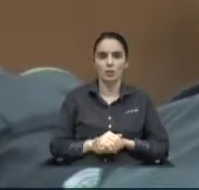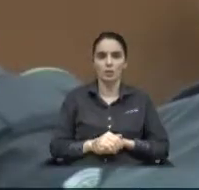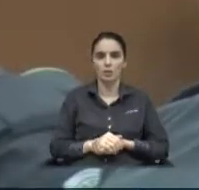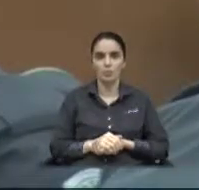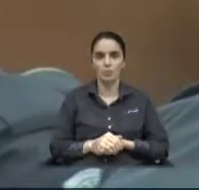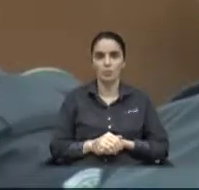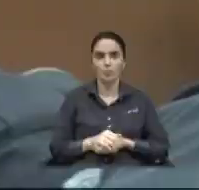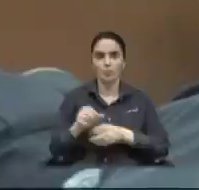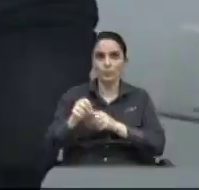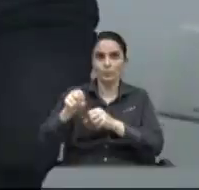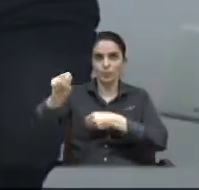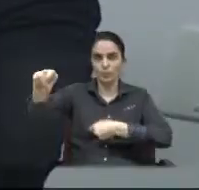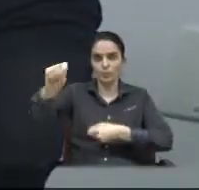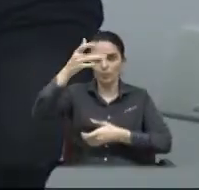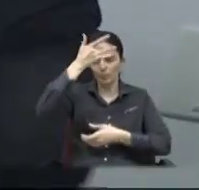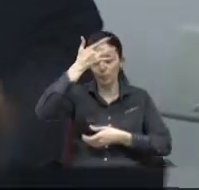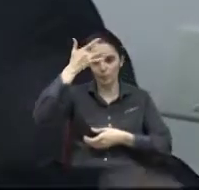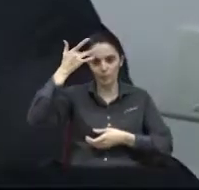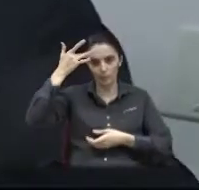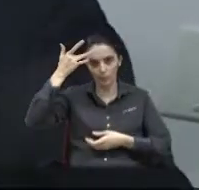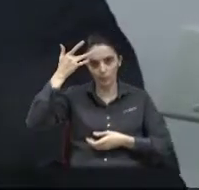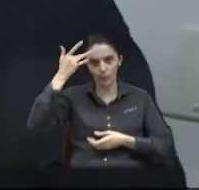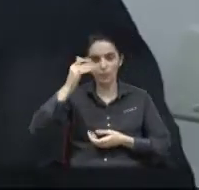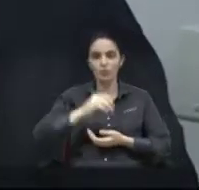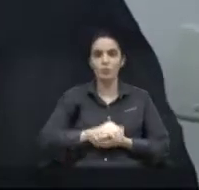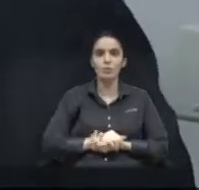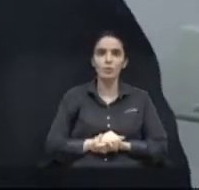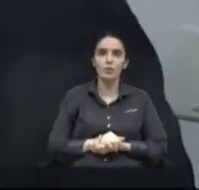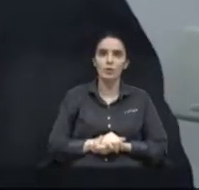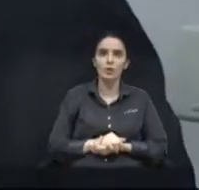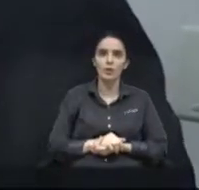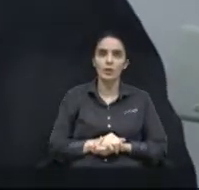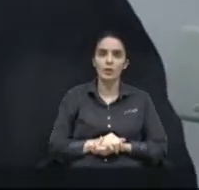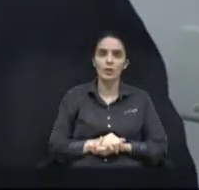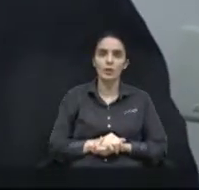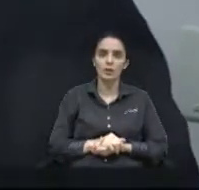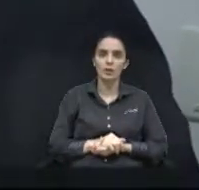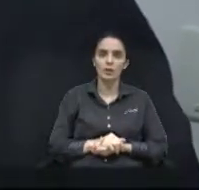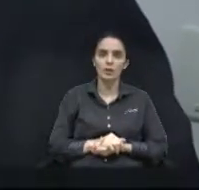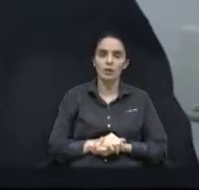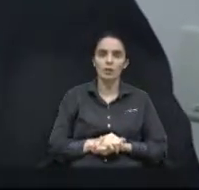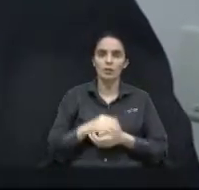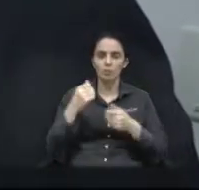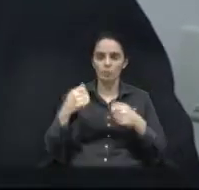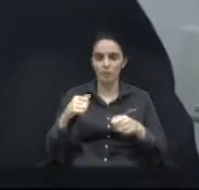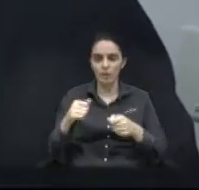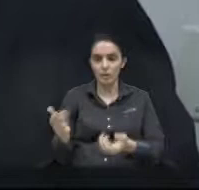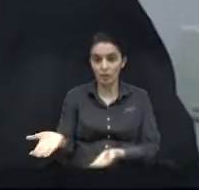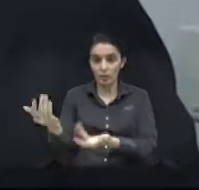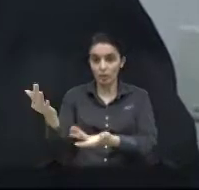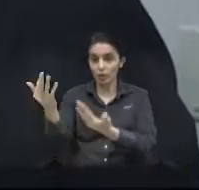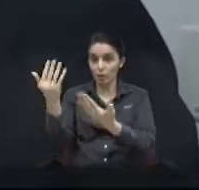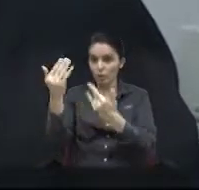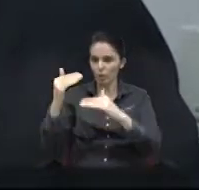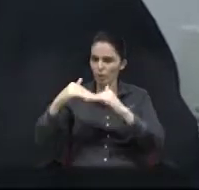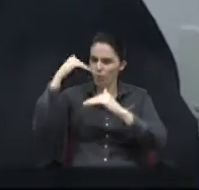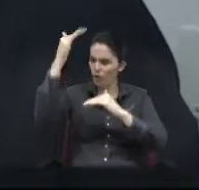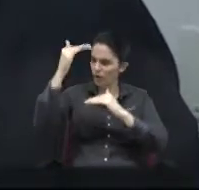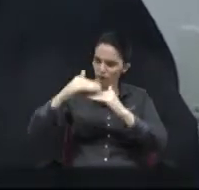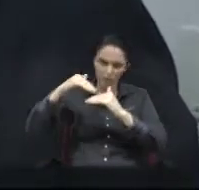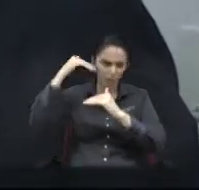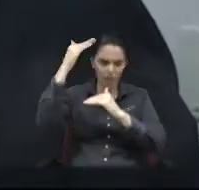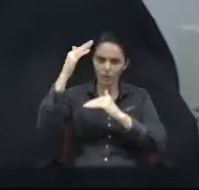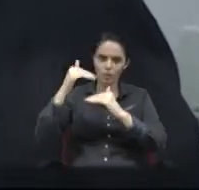formar pessoas capacitadas e que deve ser investido ainda mais e nós